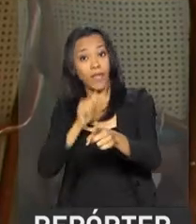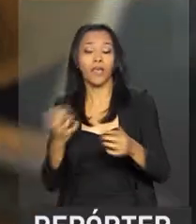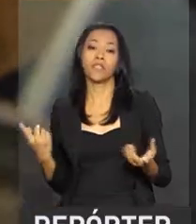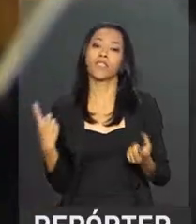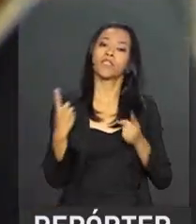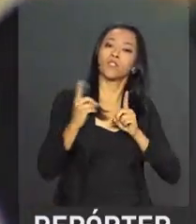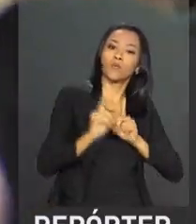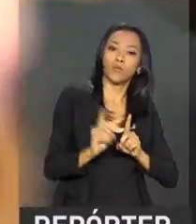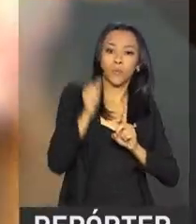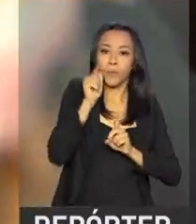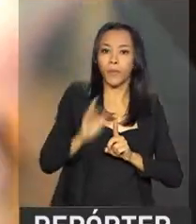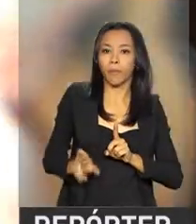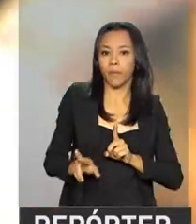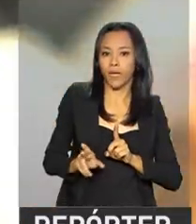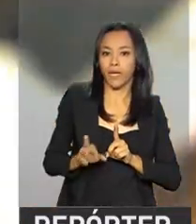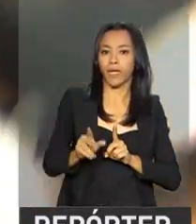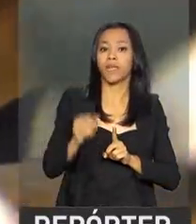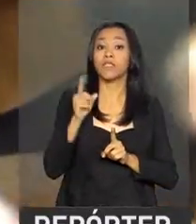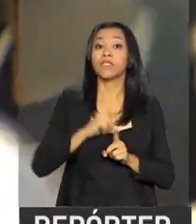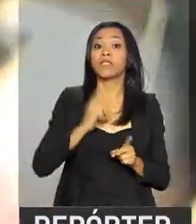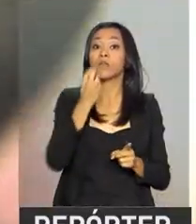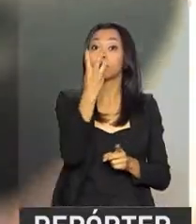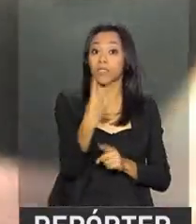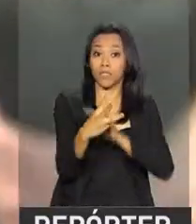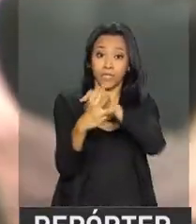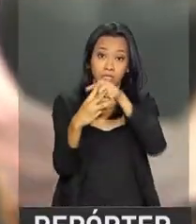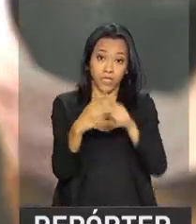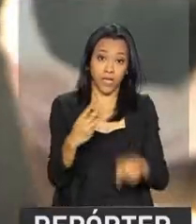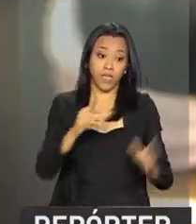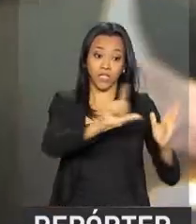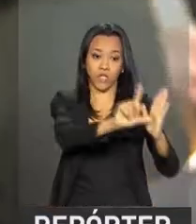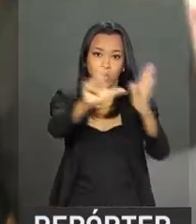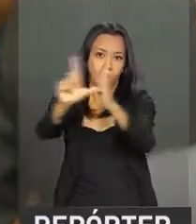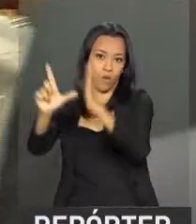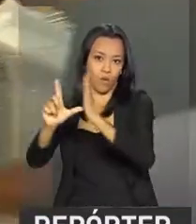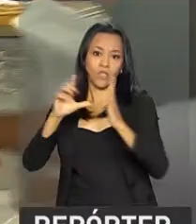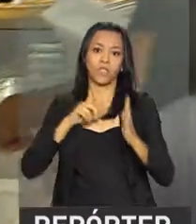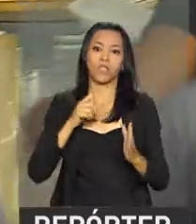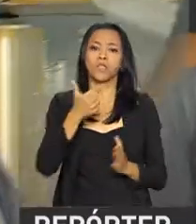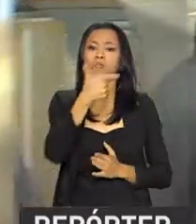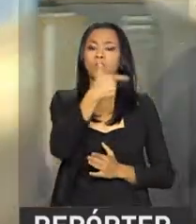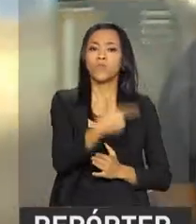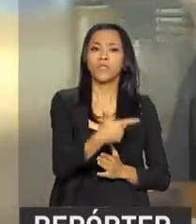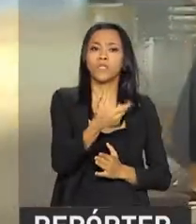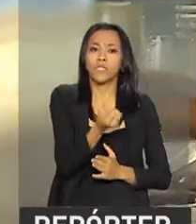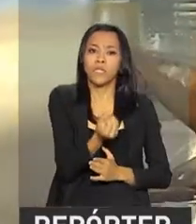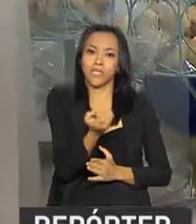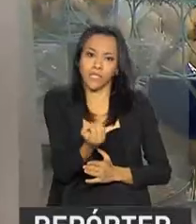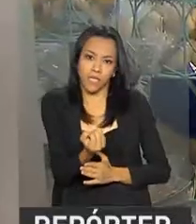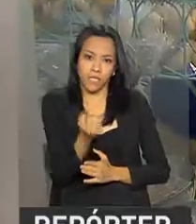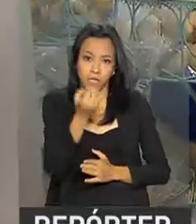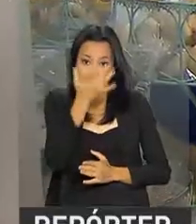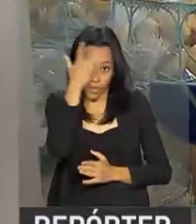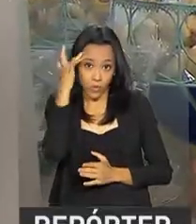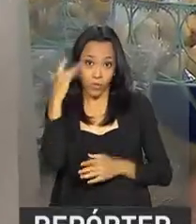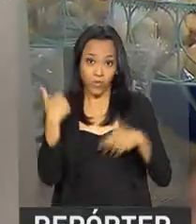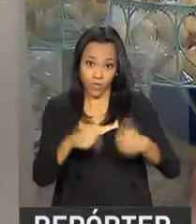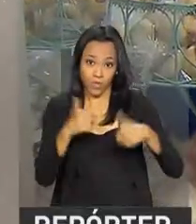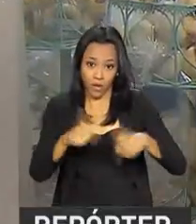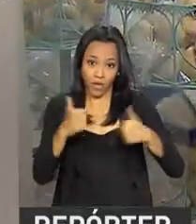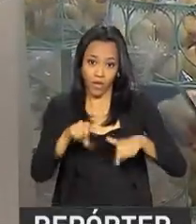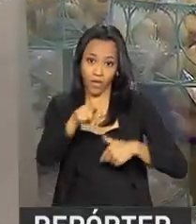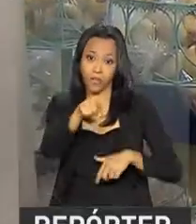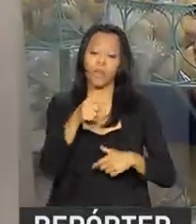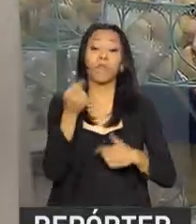irmã são três lojas do tipo no distrito federal que contam com 260 funcionários para atender cerca de